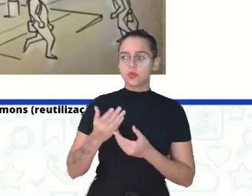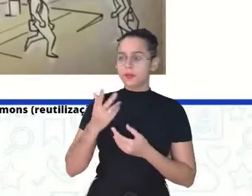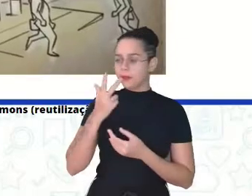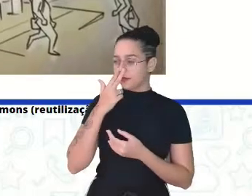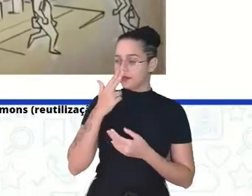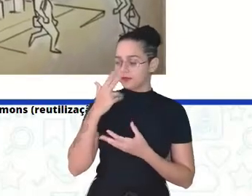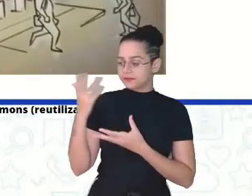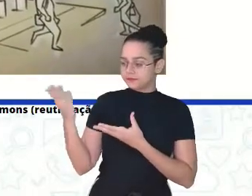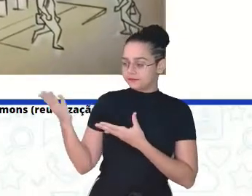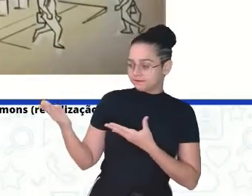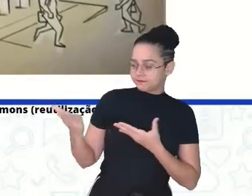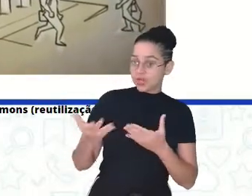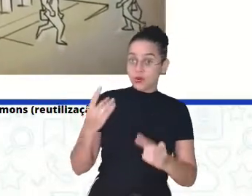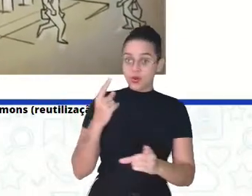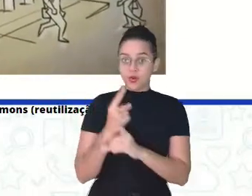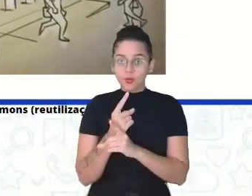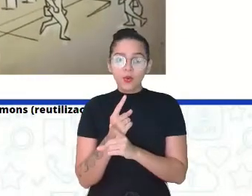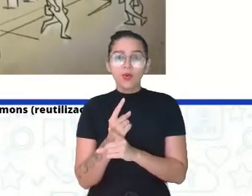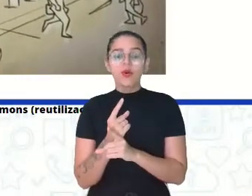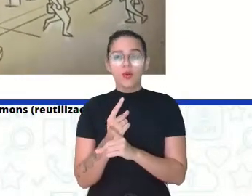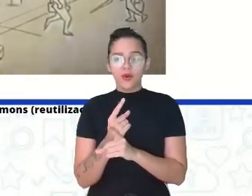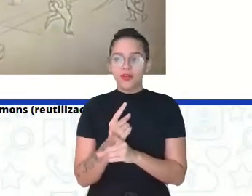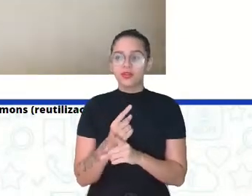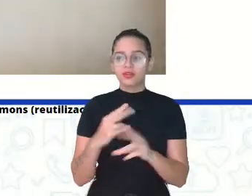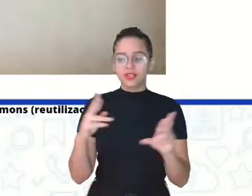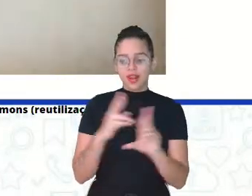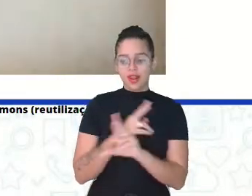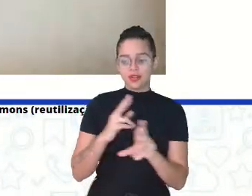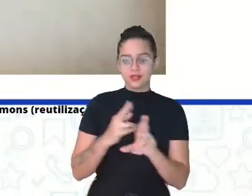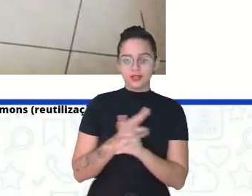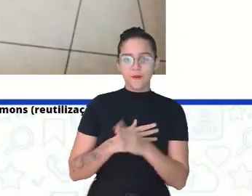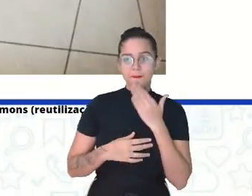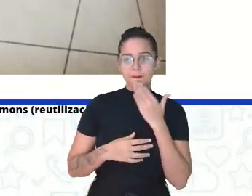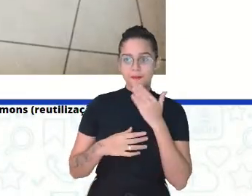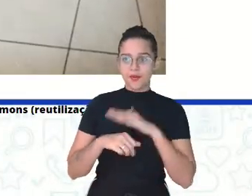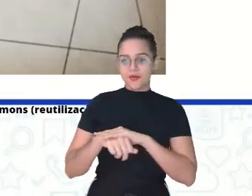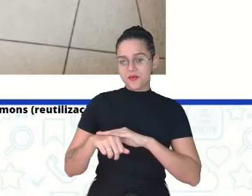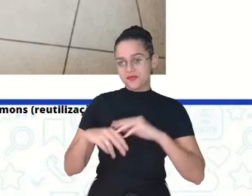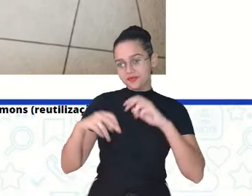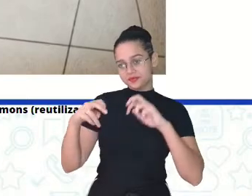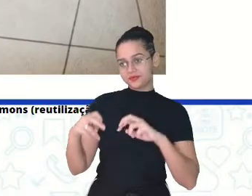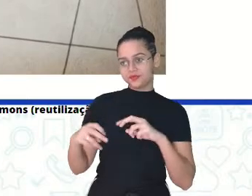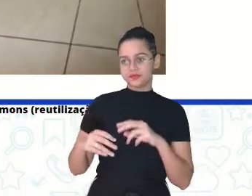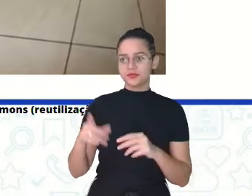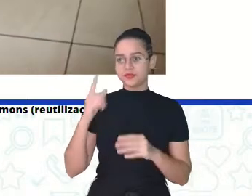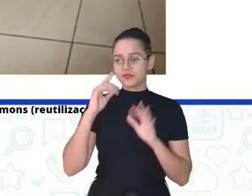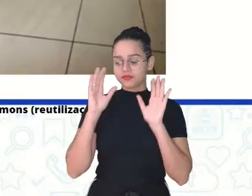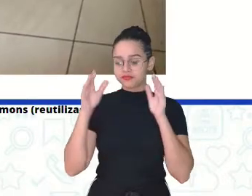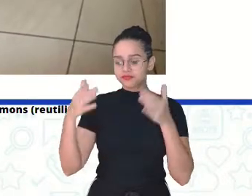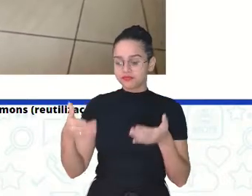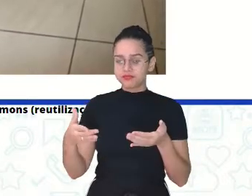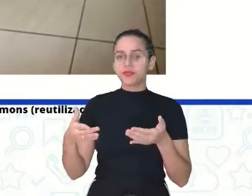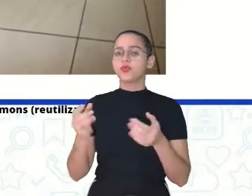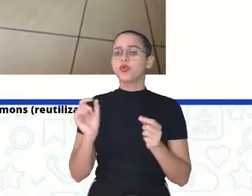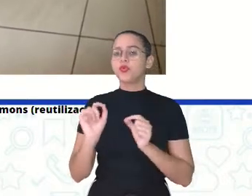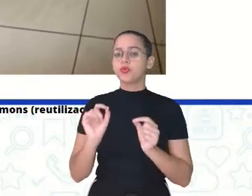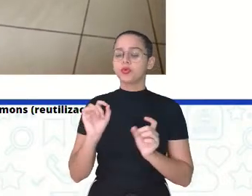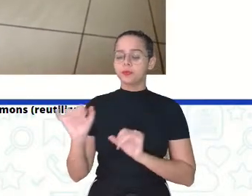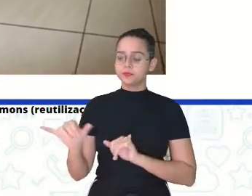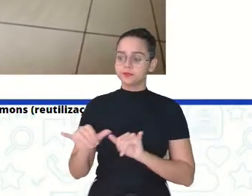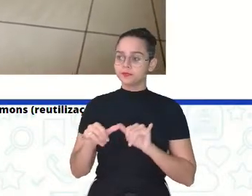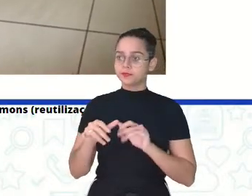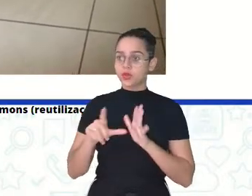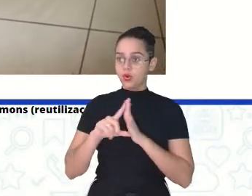convidativo ao encontro e à troca mais ampla entre as pessoas. São setores dedicados a edifícios comerciais,